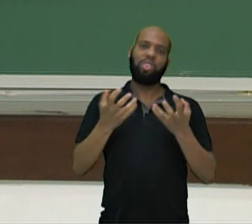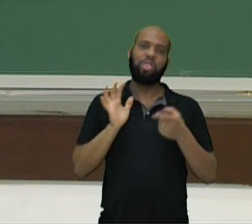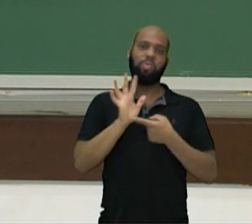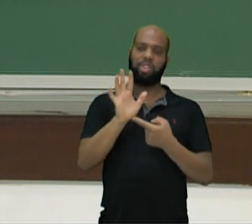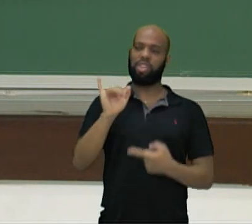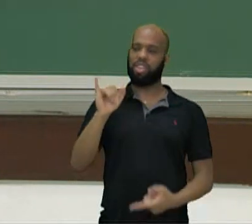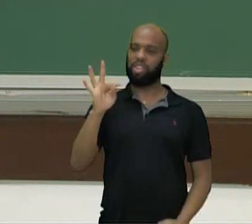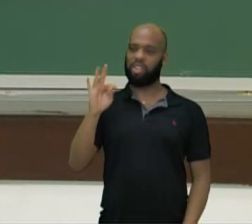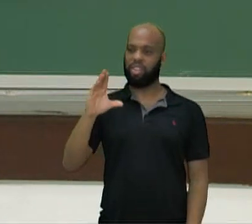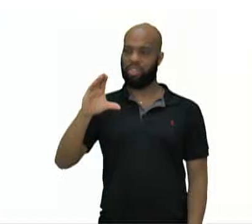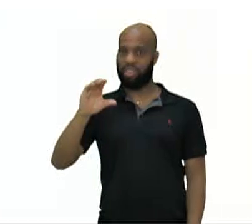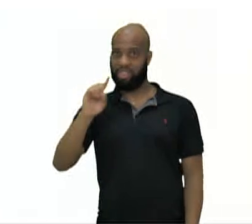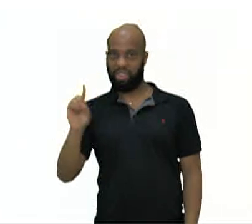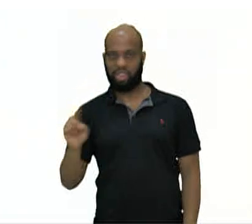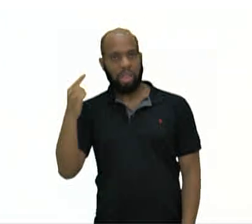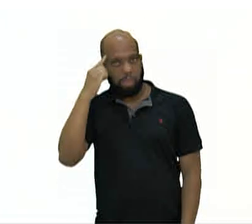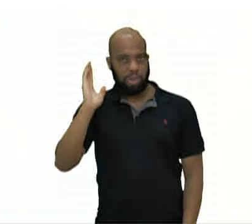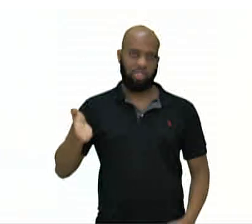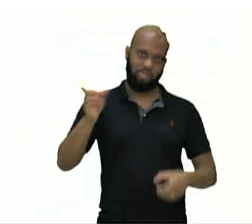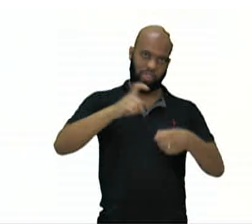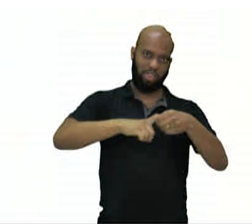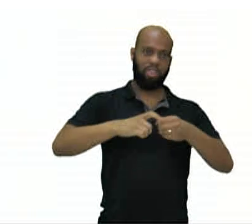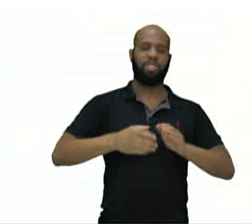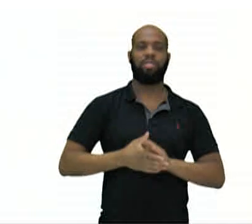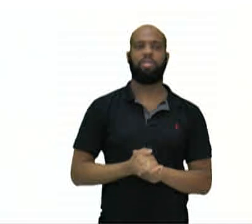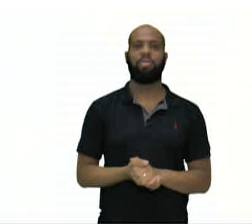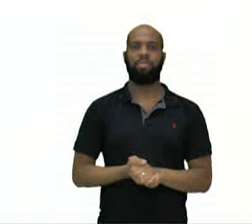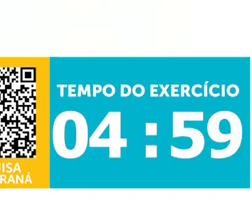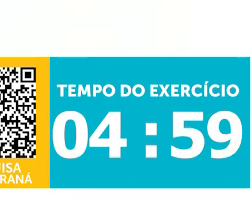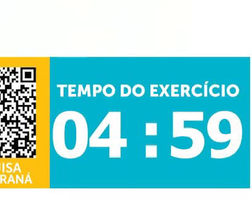nessa atividade. Dá uma pensada e a gente já retorna.